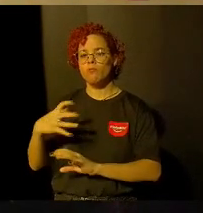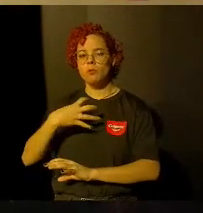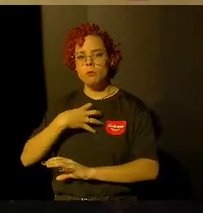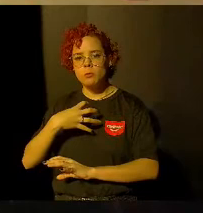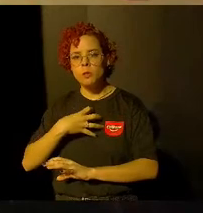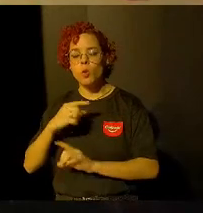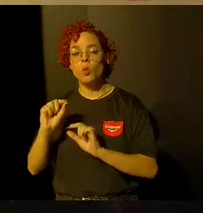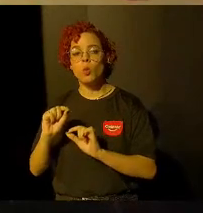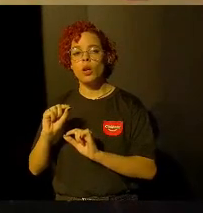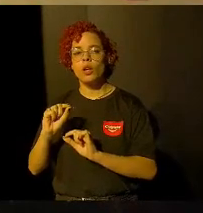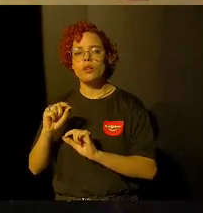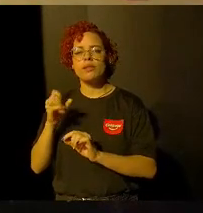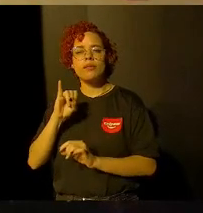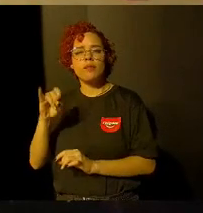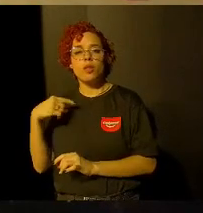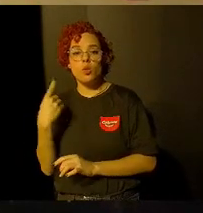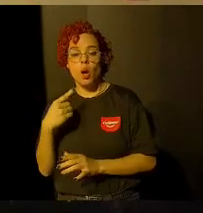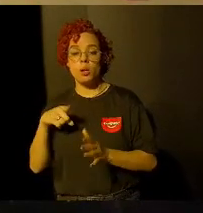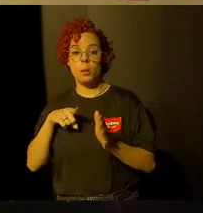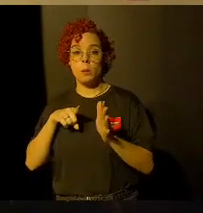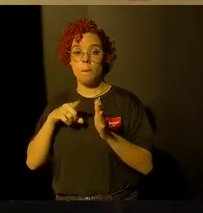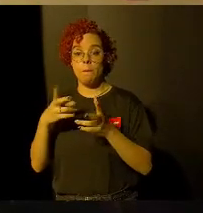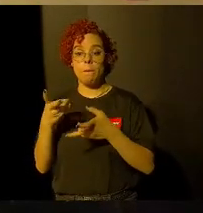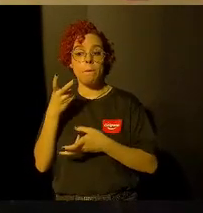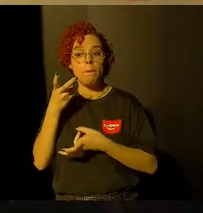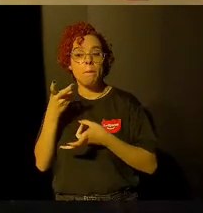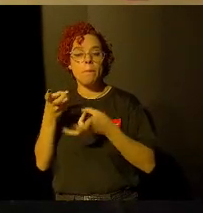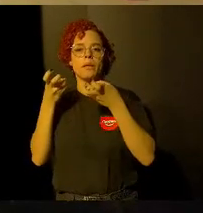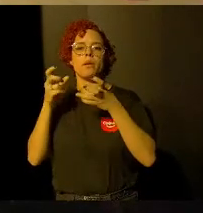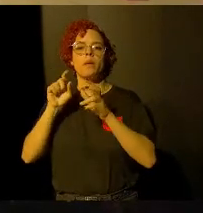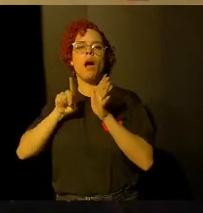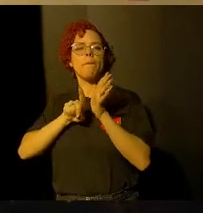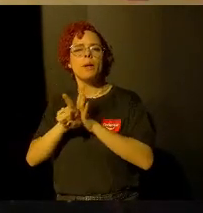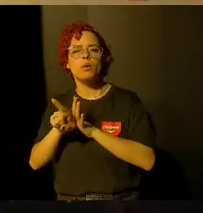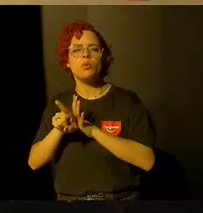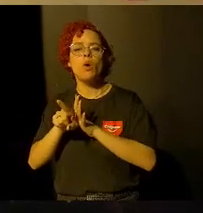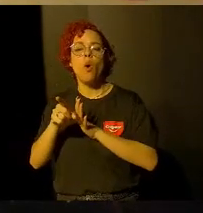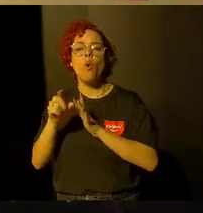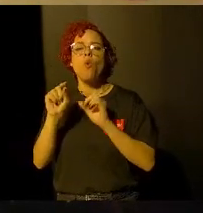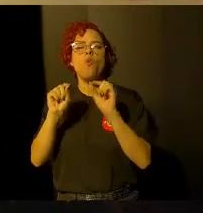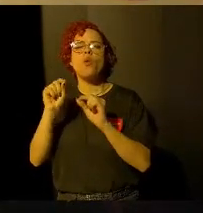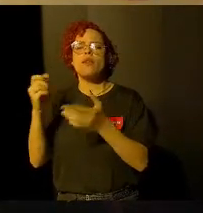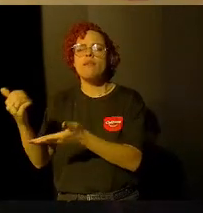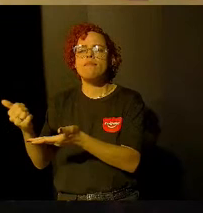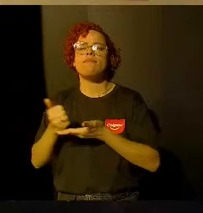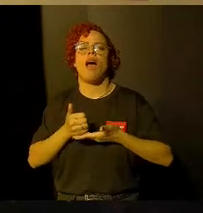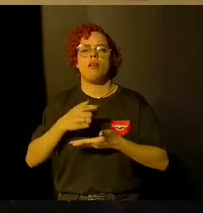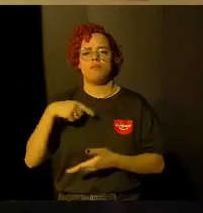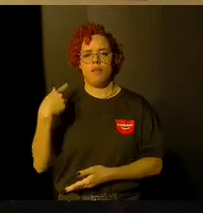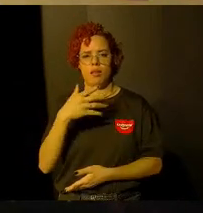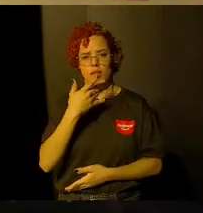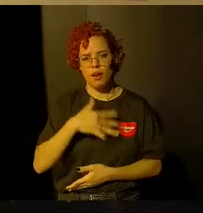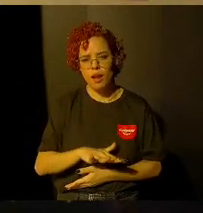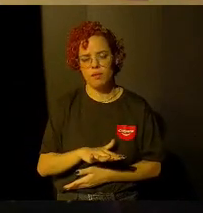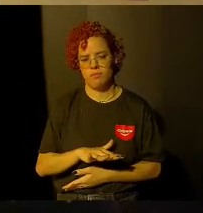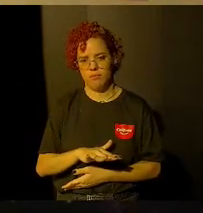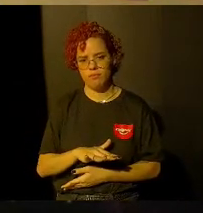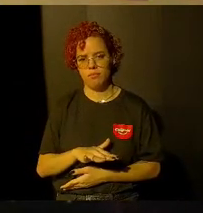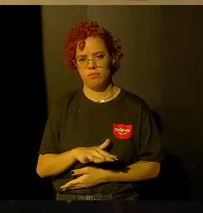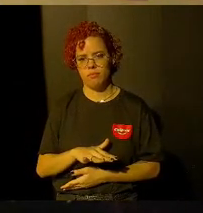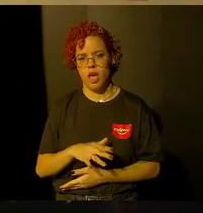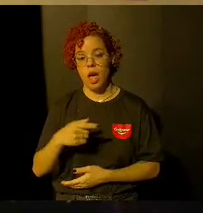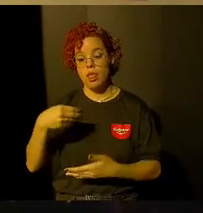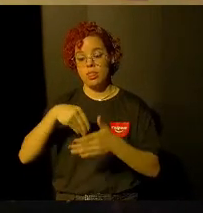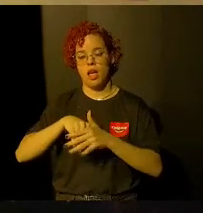questionamento dessa pergunta dessa necessidade que vem da meninada né Isso é bastante freiriano né